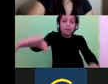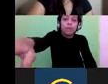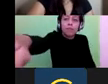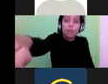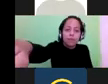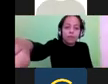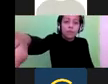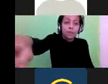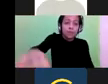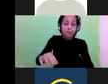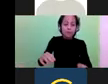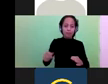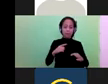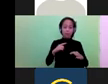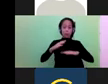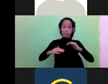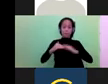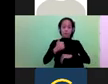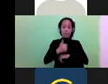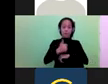profissionais do mercado de trabalho,